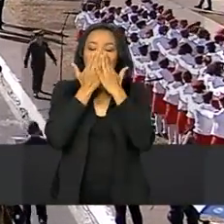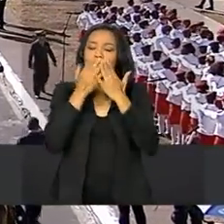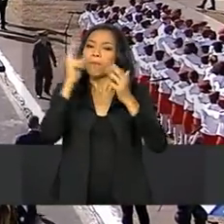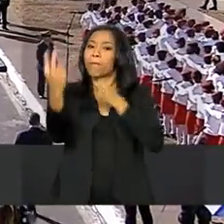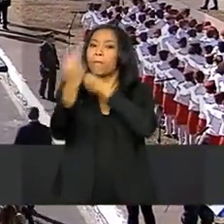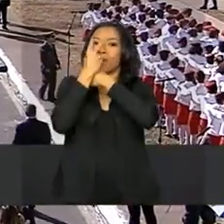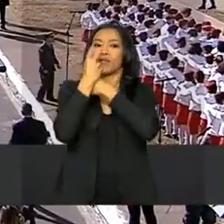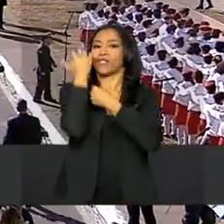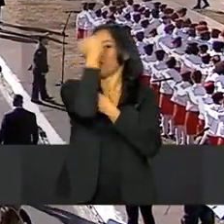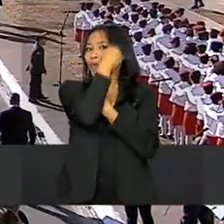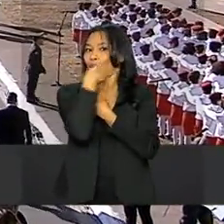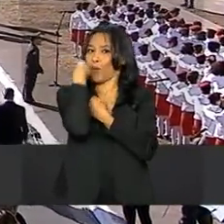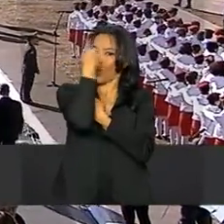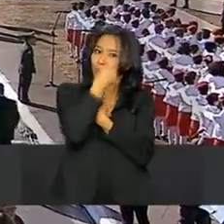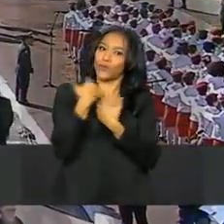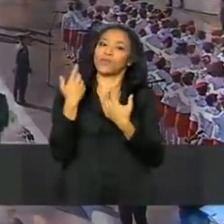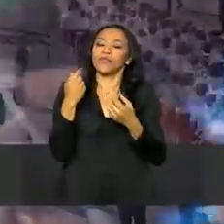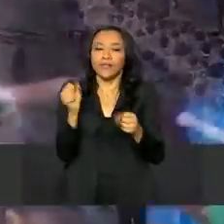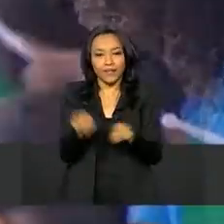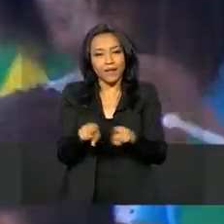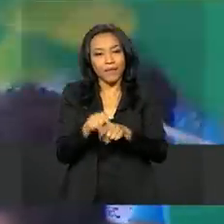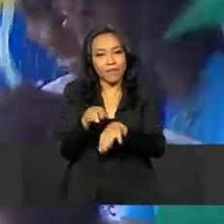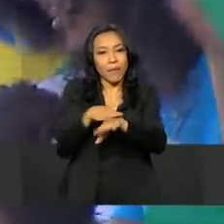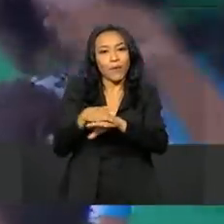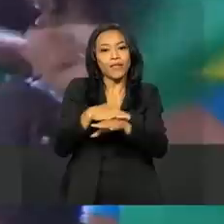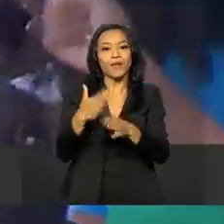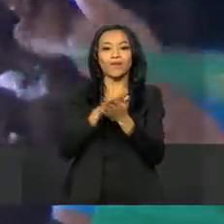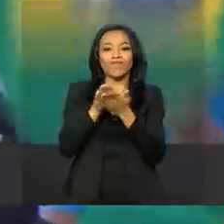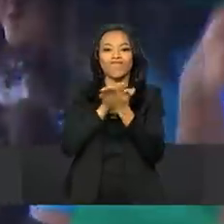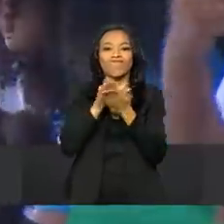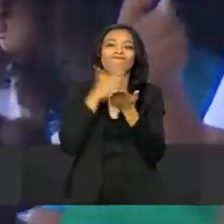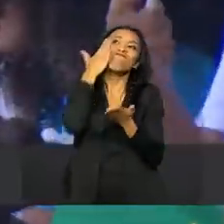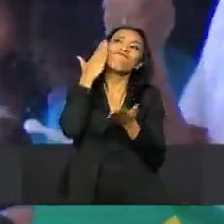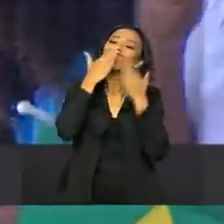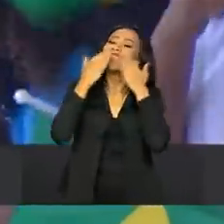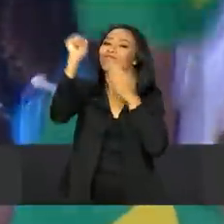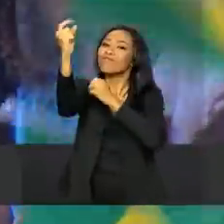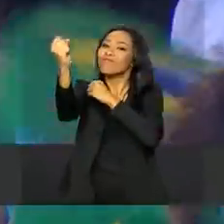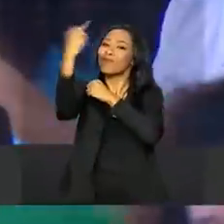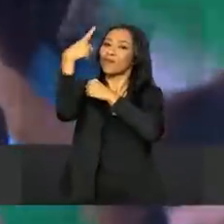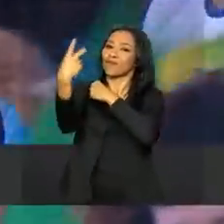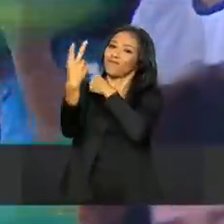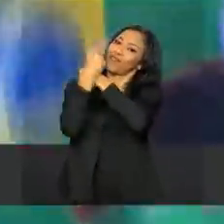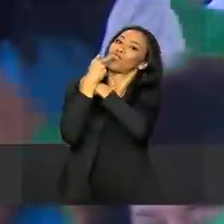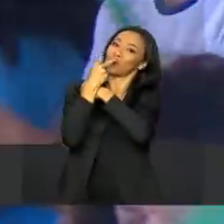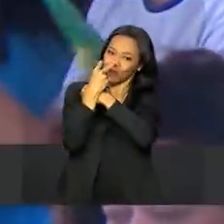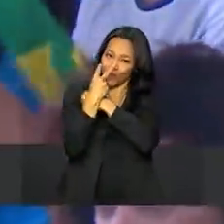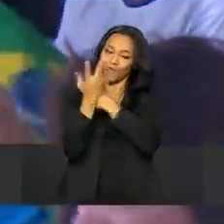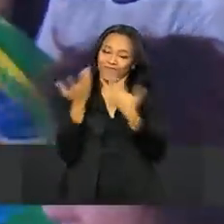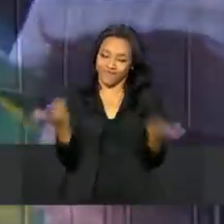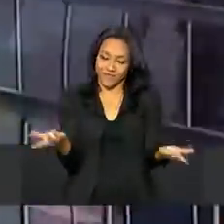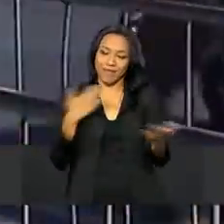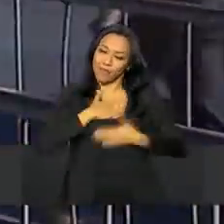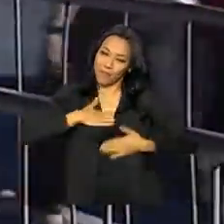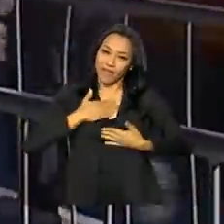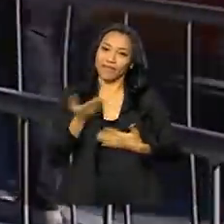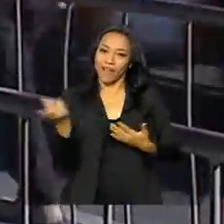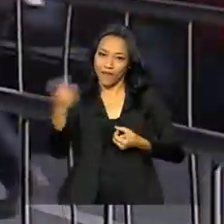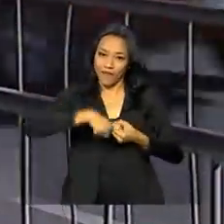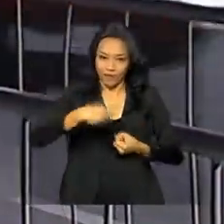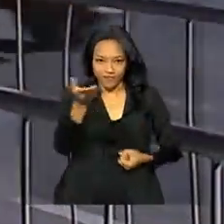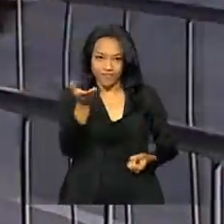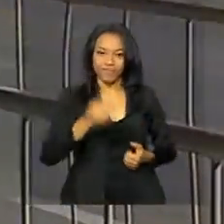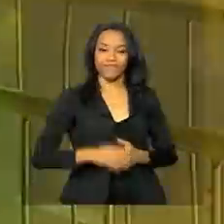possível e usar sempre um protetor solar para ter aí uma manhã mais agradável aqui na Esplanada dos Ministérios. Volto com vocês aí no